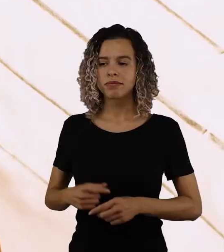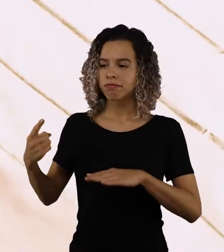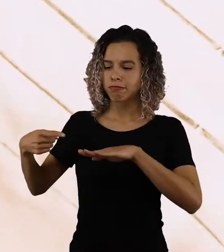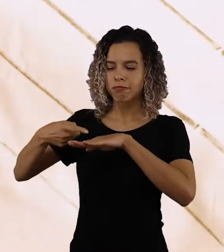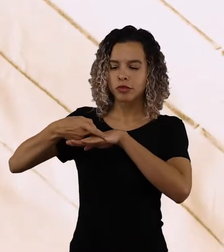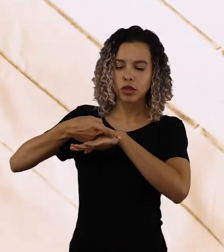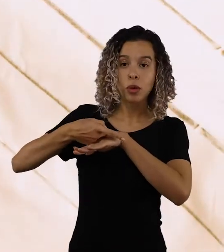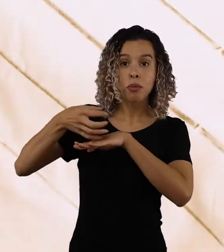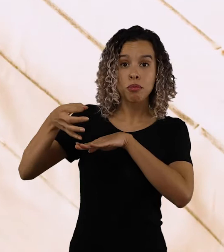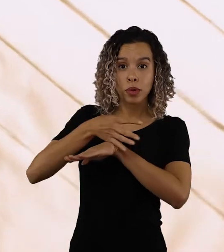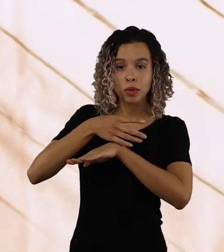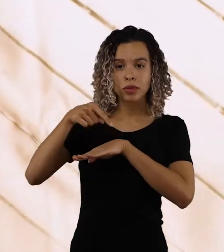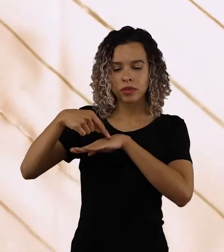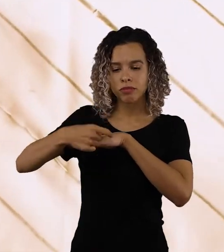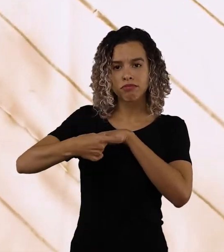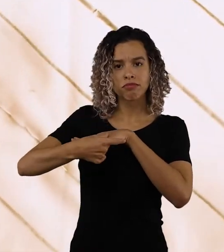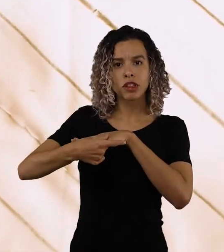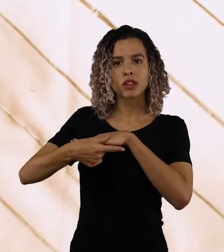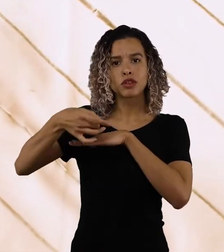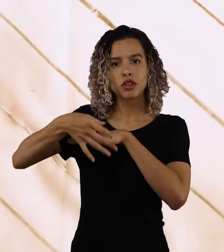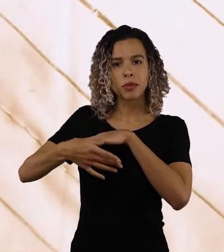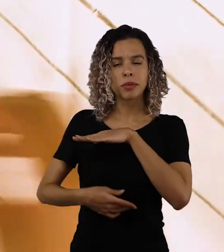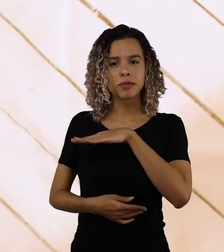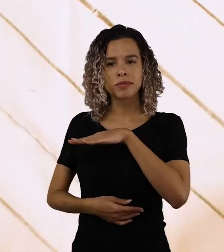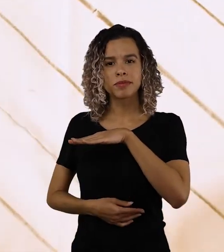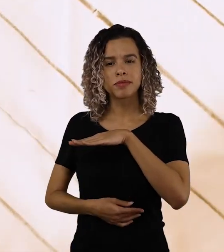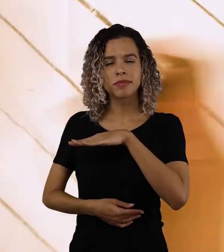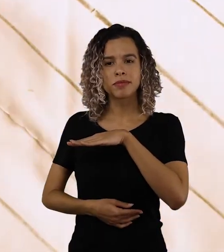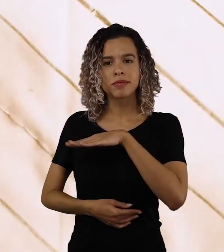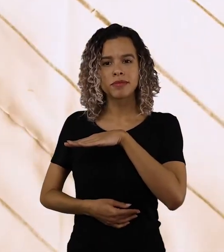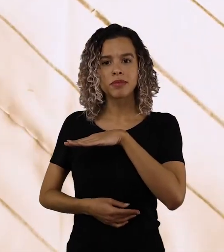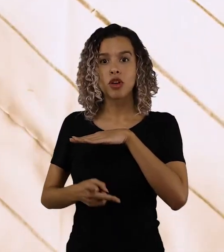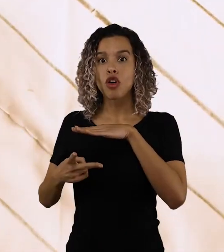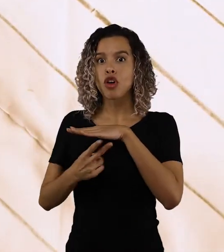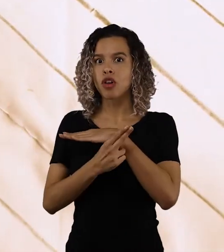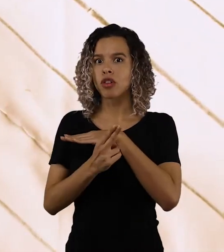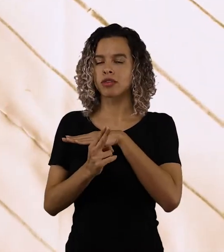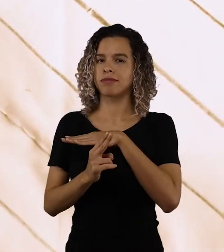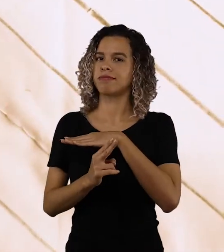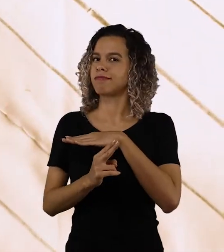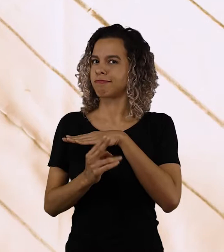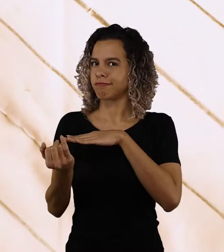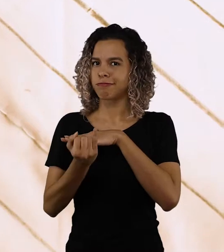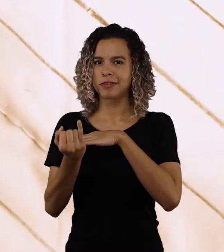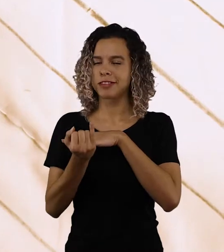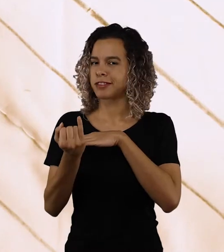Ao chegar no final, a gente vai ter essa sobra, que é muito